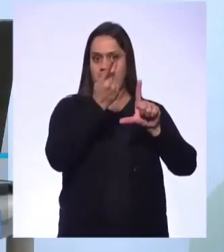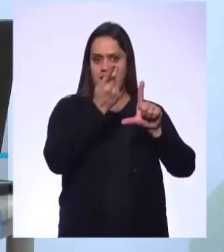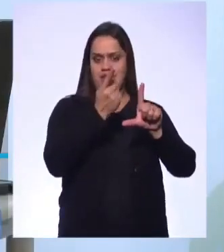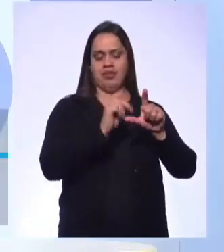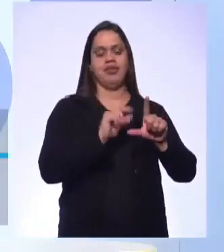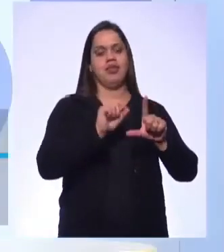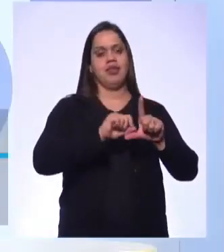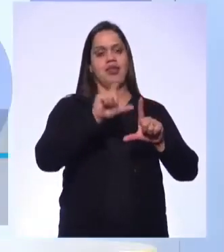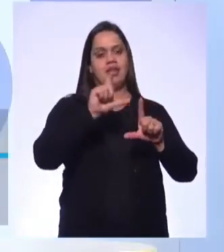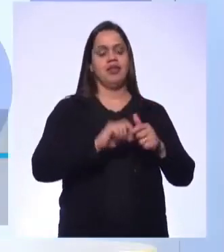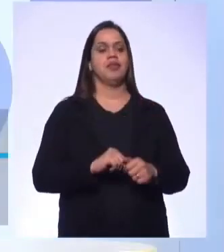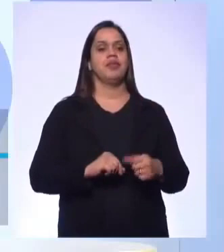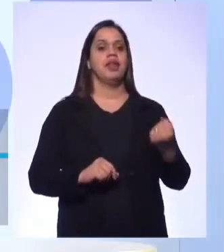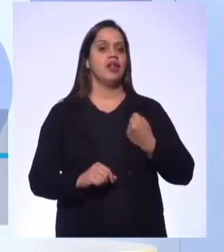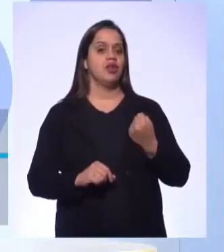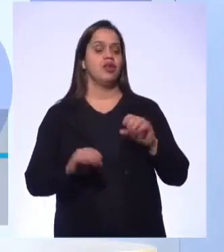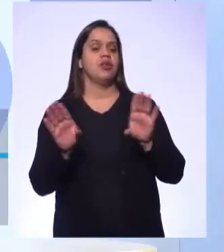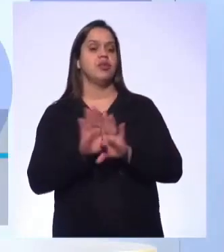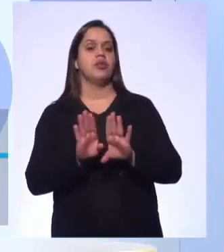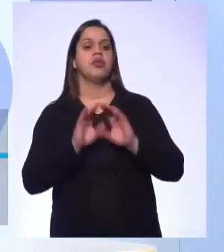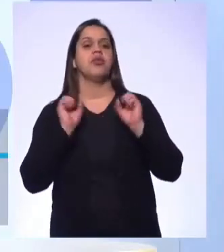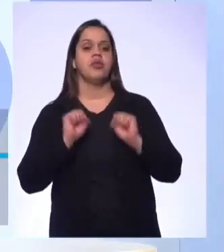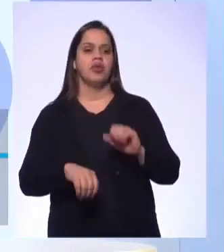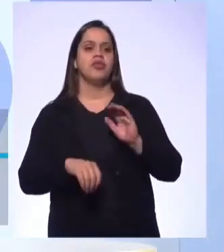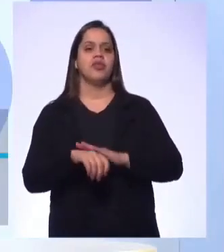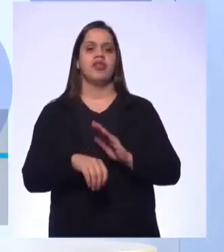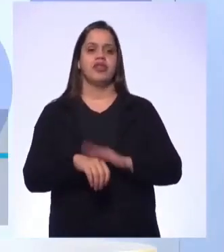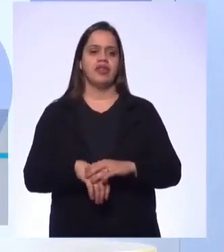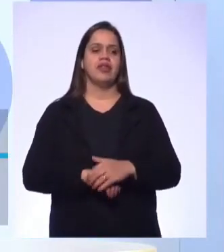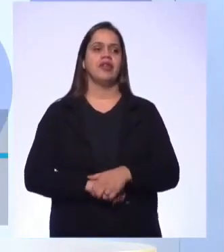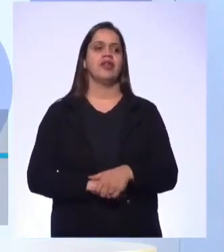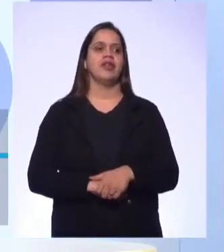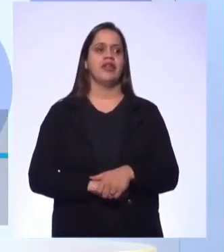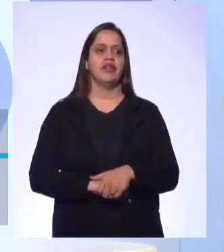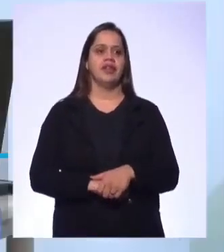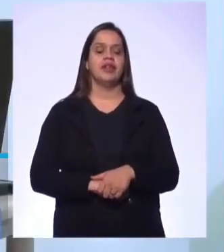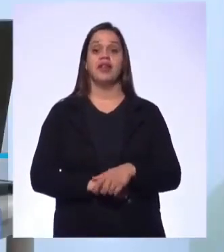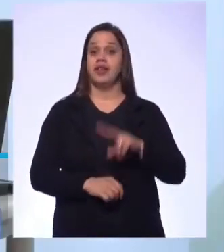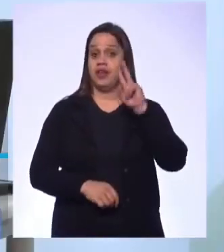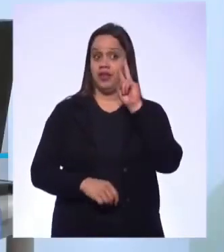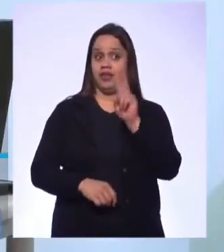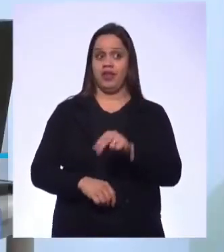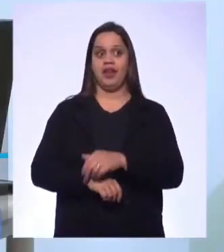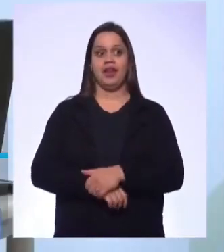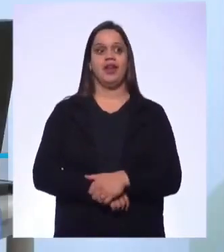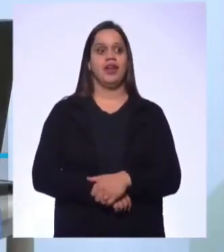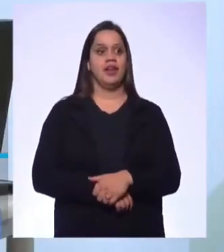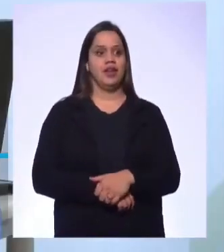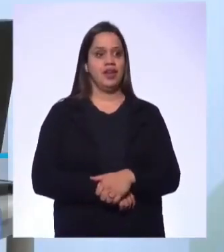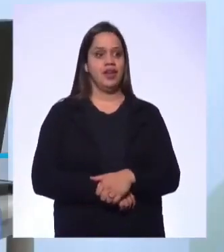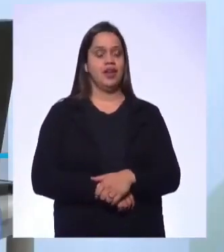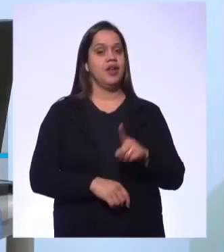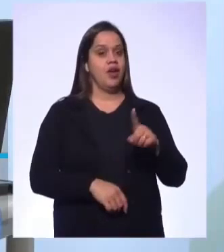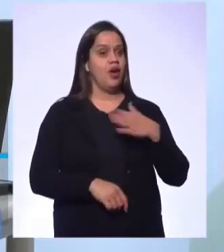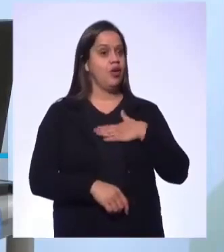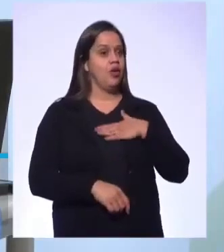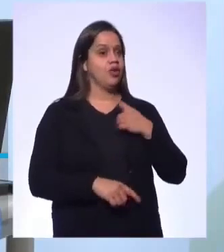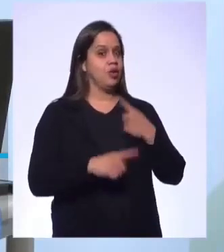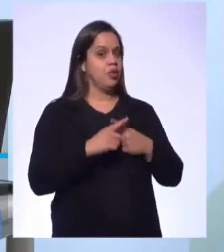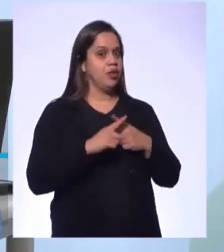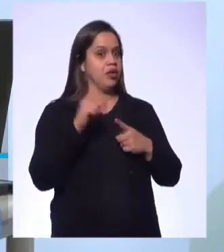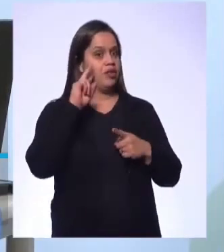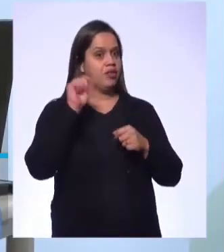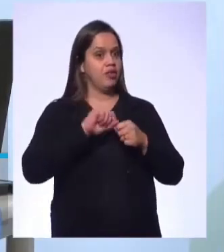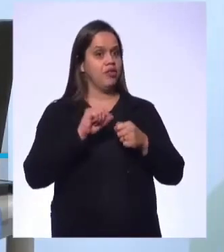2, ele pode fazer também com essa. Olha só, hein? Se fosse uma do lado da outra, eu gostei, porque faz refletir em